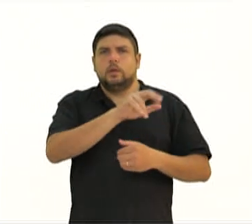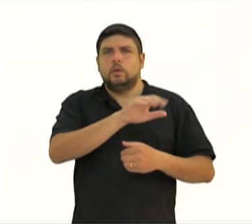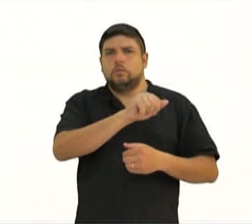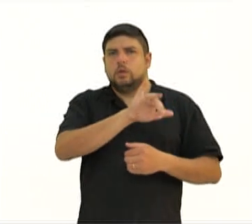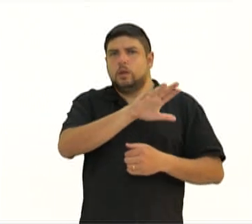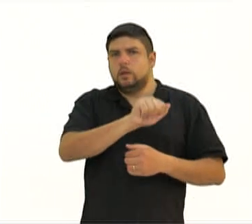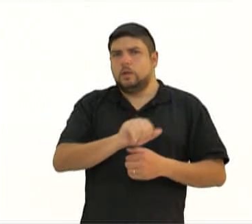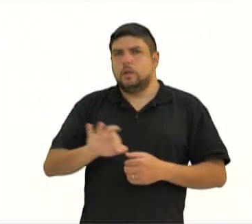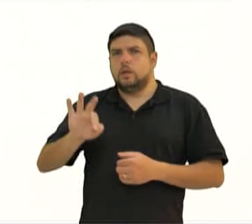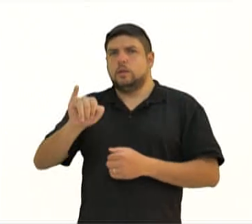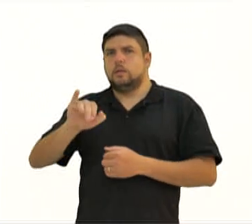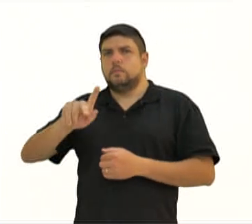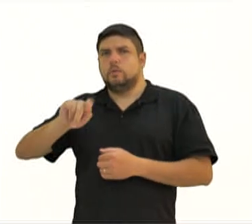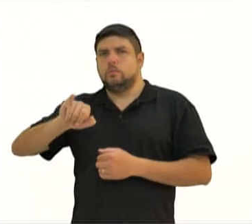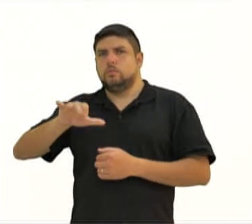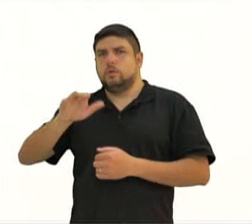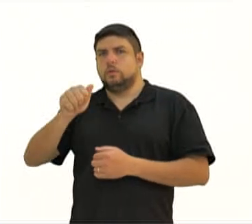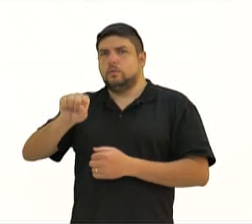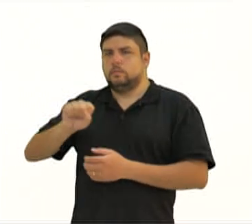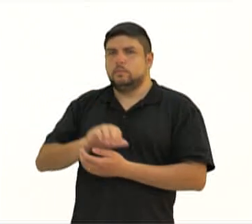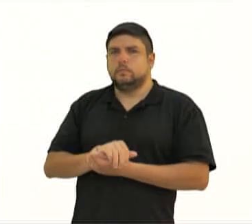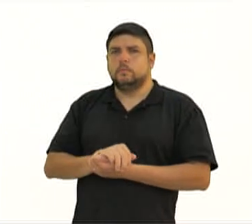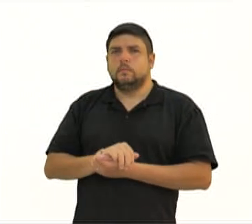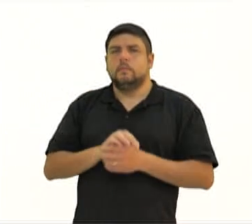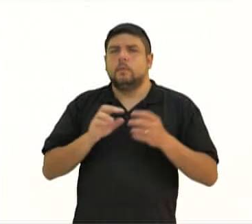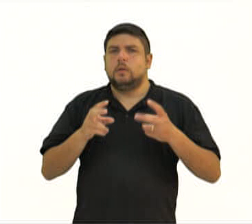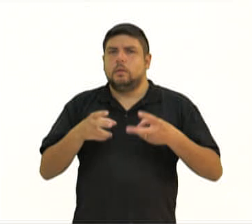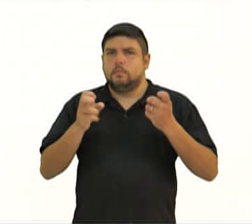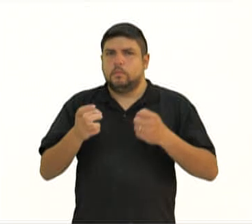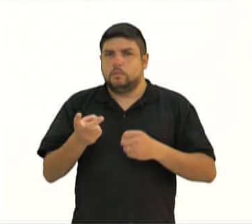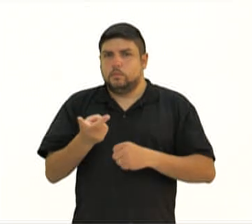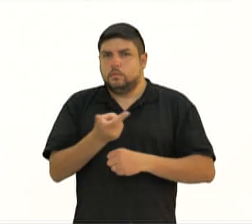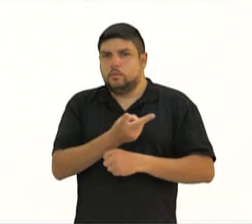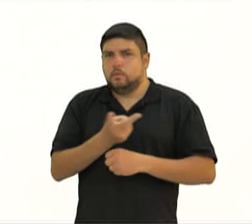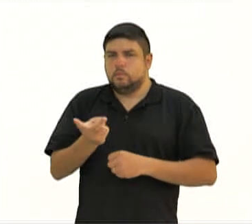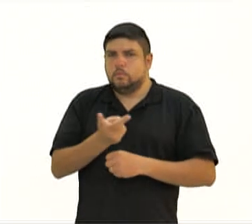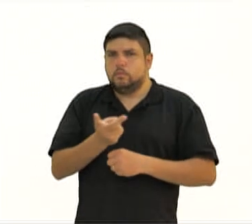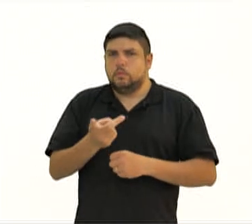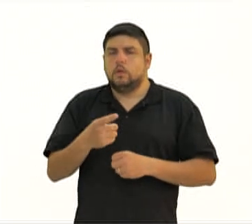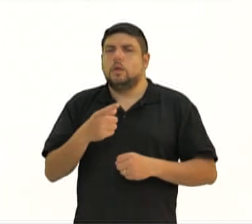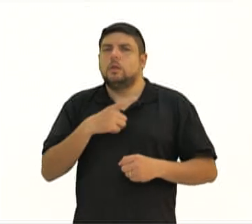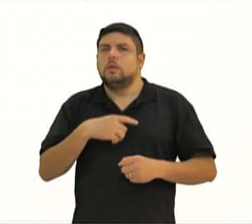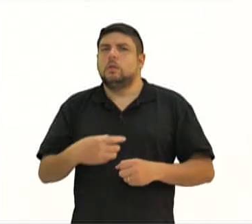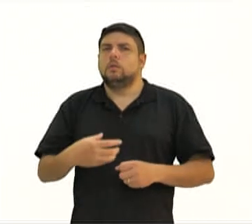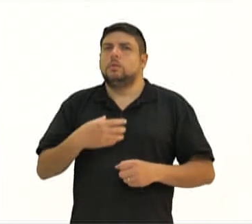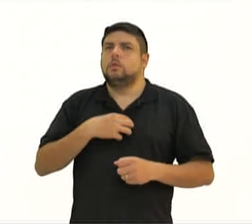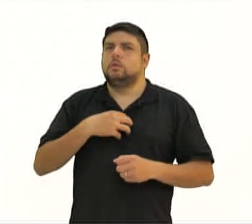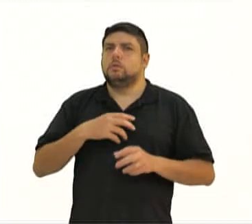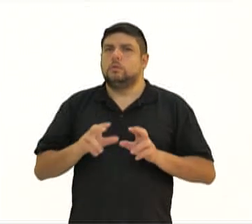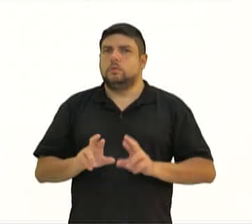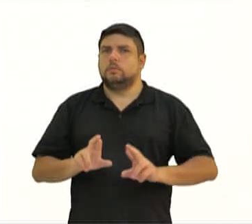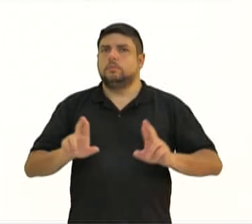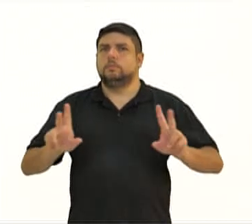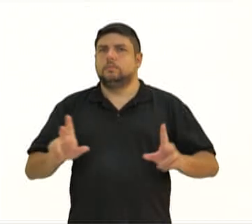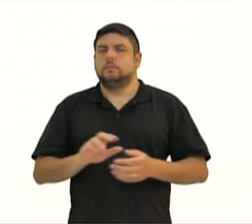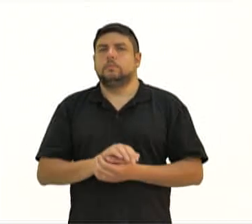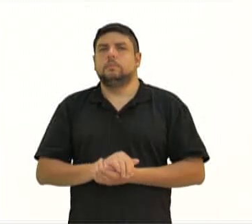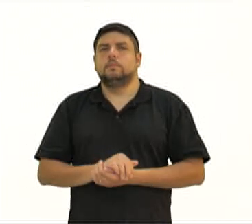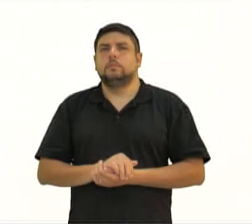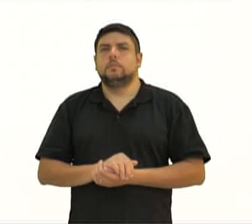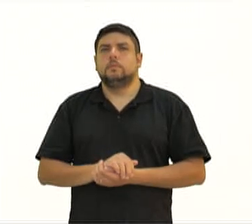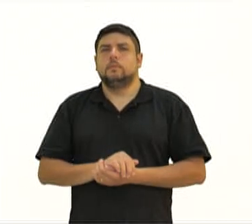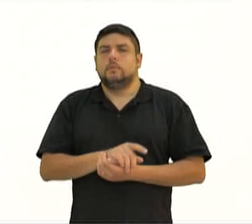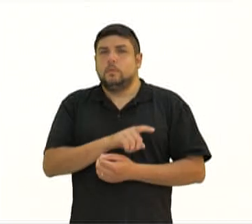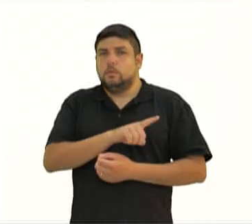B, tapajônicas. Observem as duas que têm 2 estilos diferentes, tá? Isso